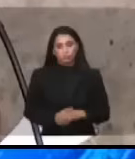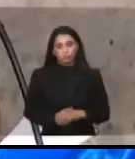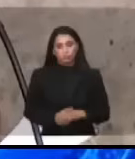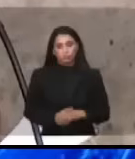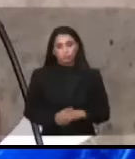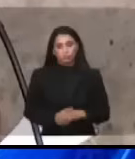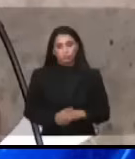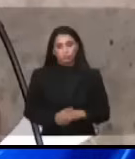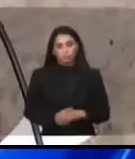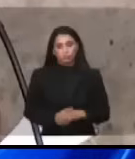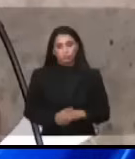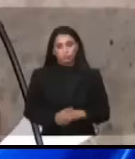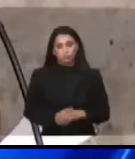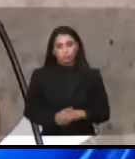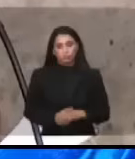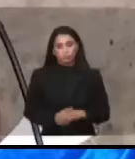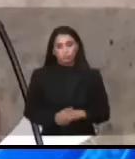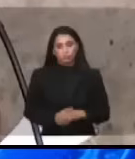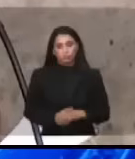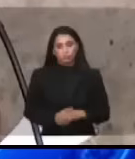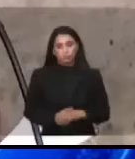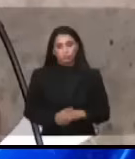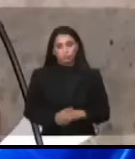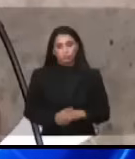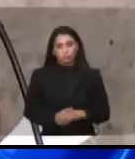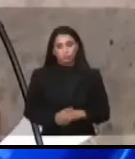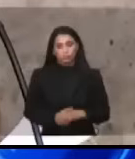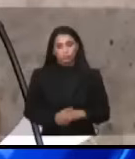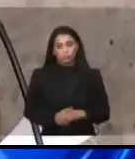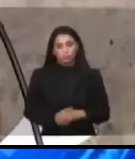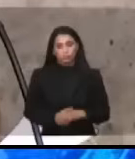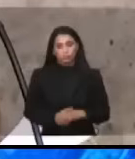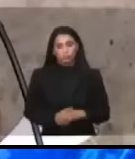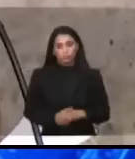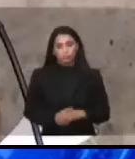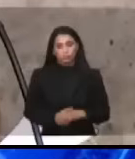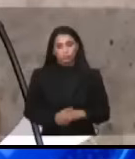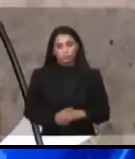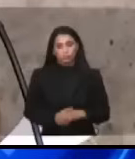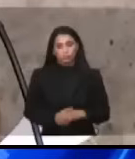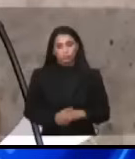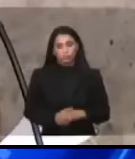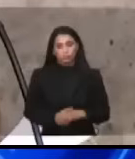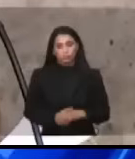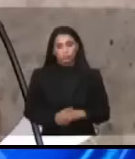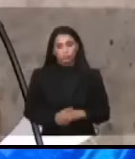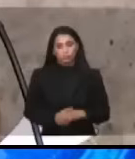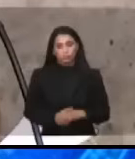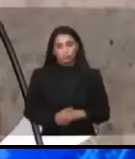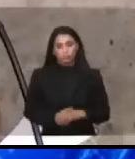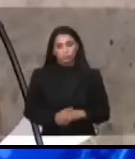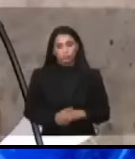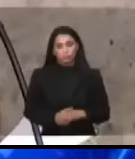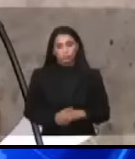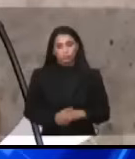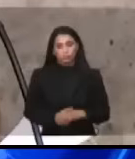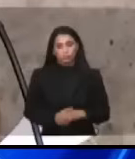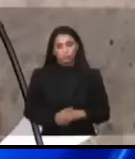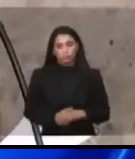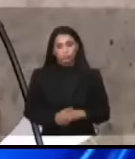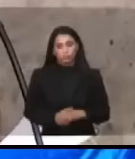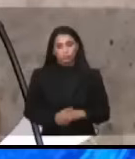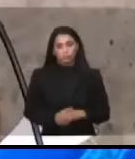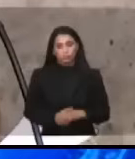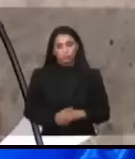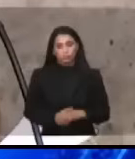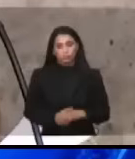pede destaque. E aí, você precisa entender esses meandros aqui e você precisa